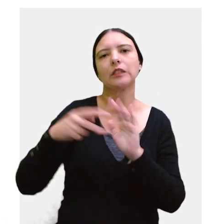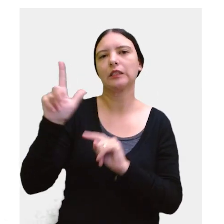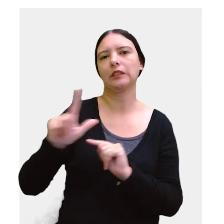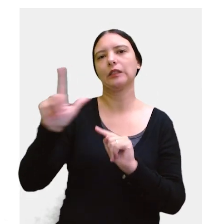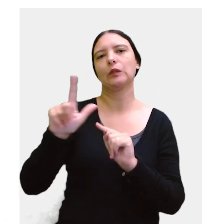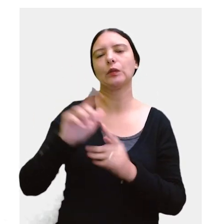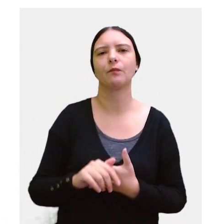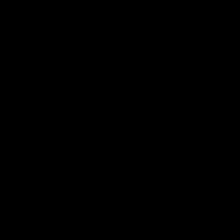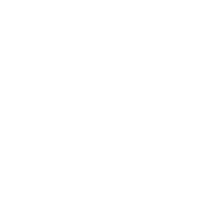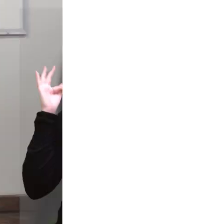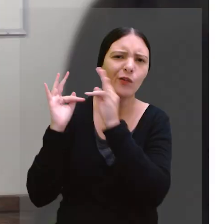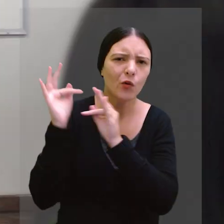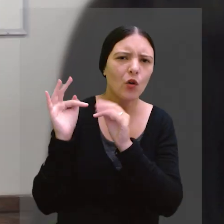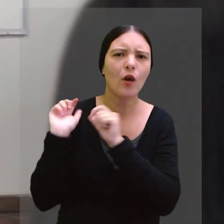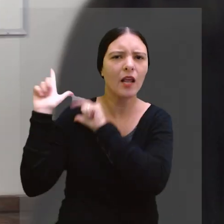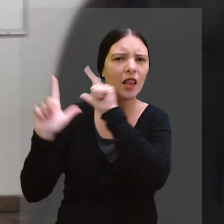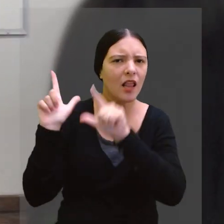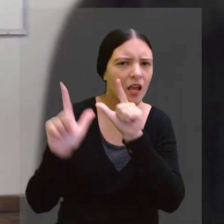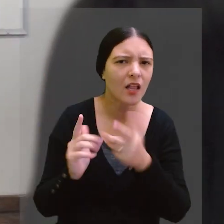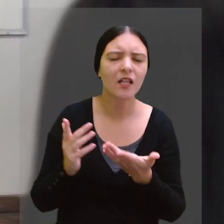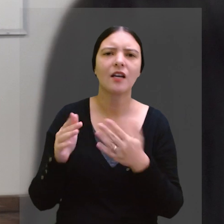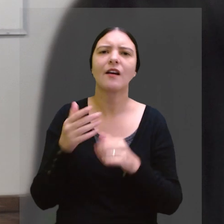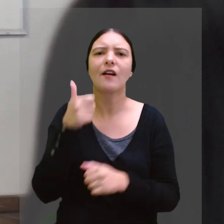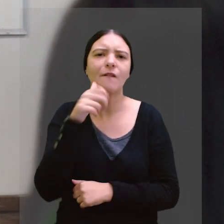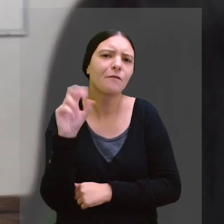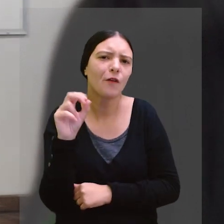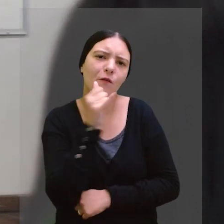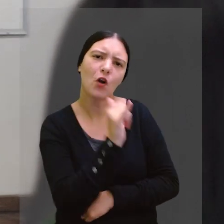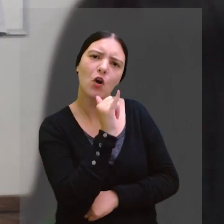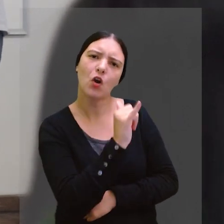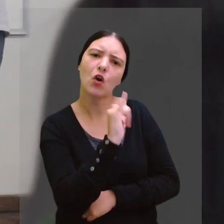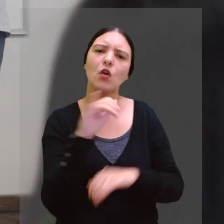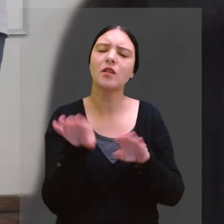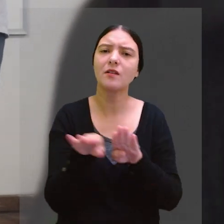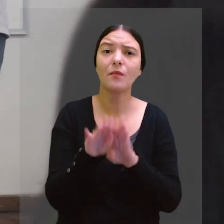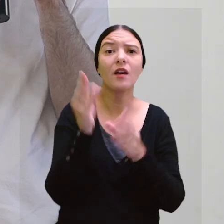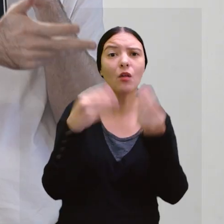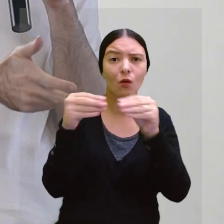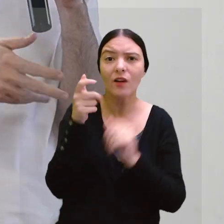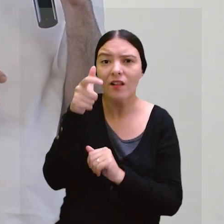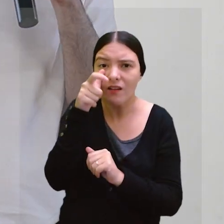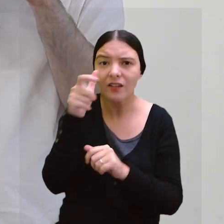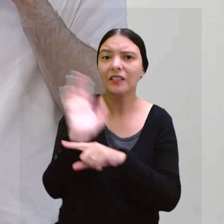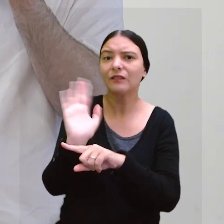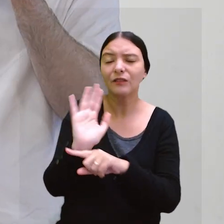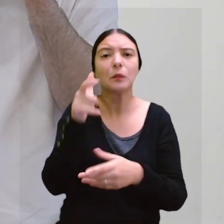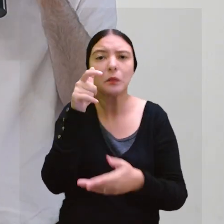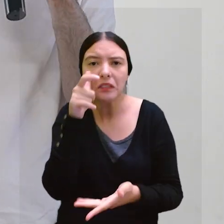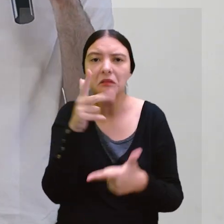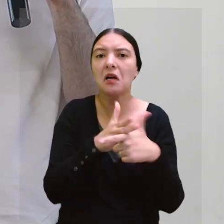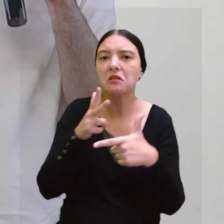tá? Folclore, lenda, o caso que sua avó te conta, mas também a novela que você vê, o filme que você assiste, a